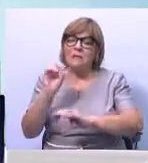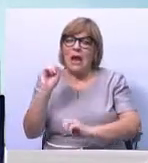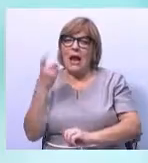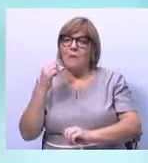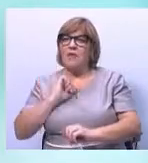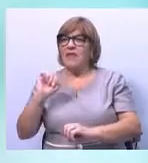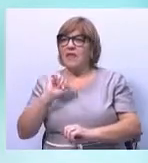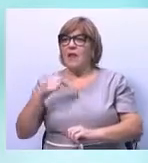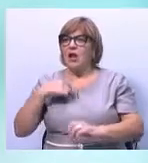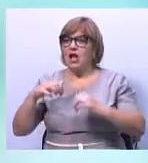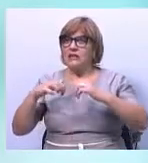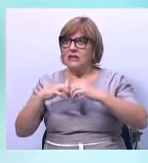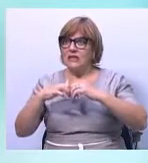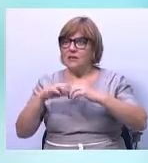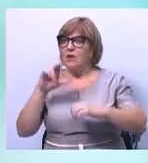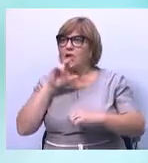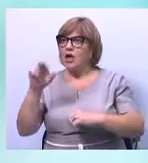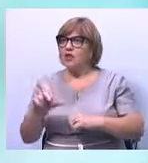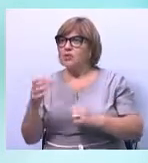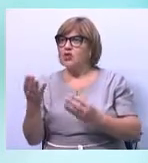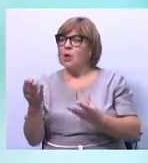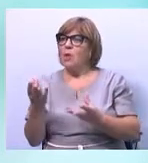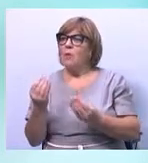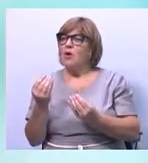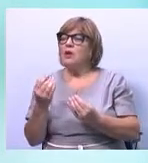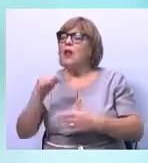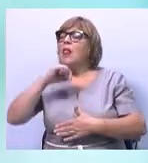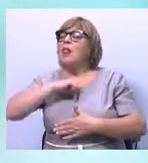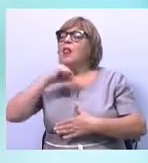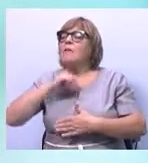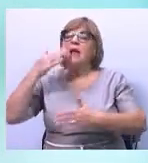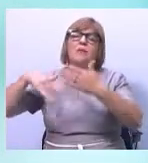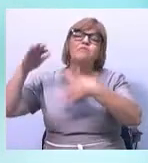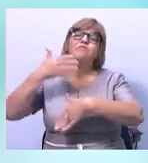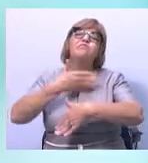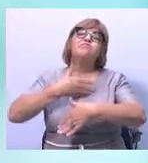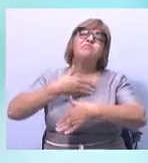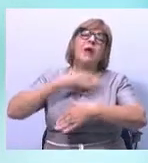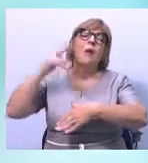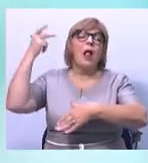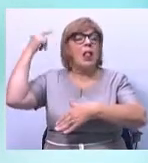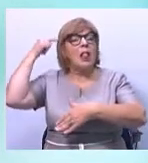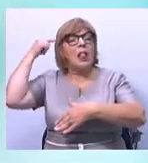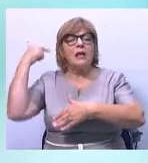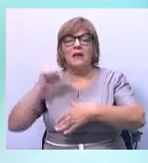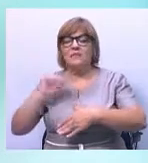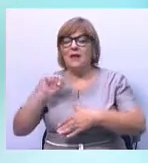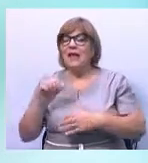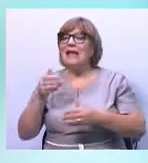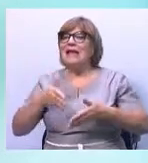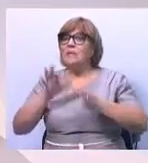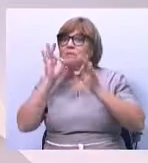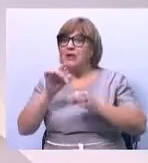rapidamente ao nosso cérebro com respostas muito inatas e muito primitivas, e é exatamente com este pressuposto que nasce a aromaterapia,